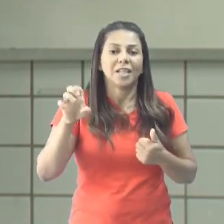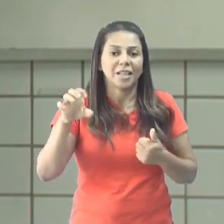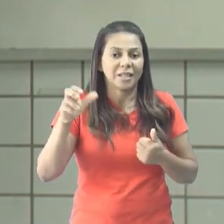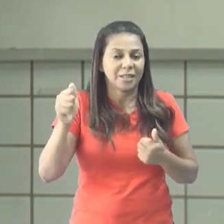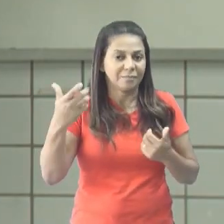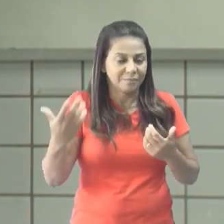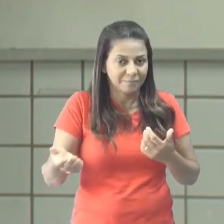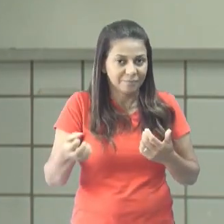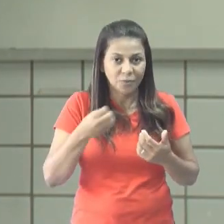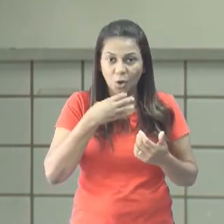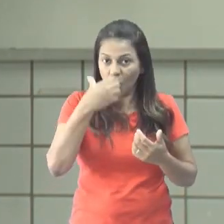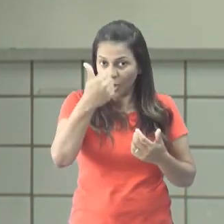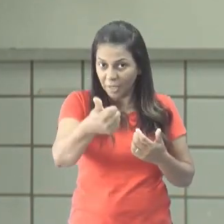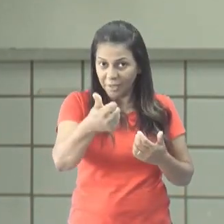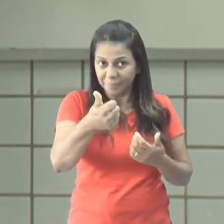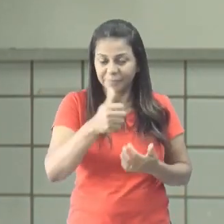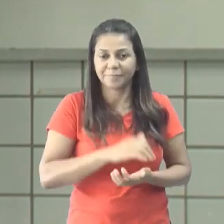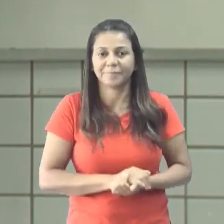textual. Ok,